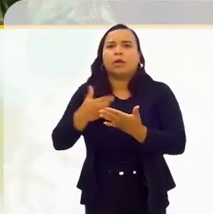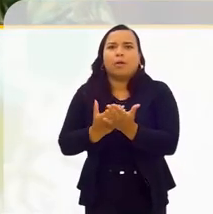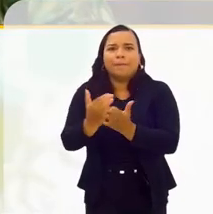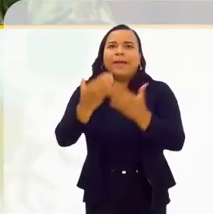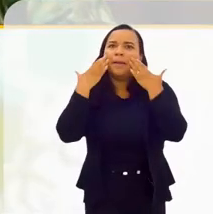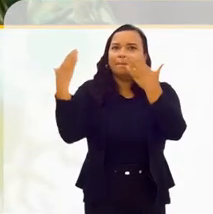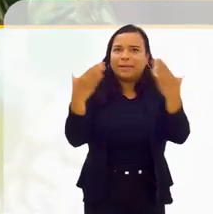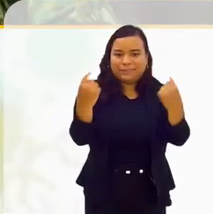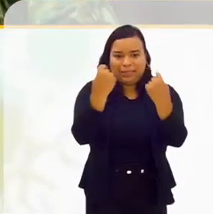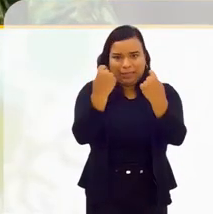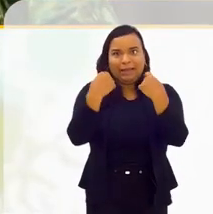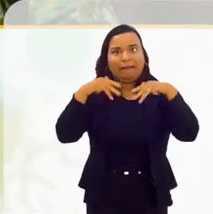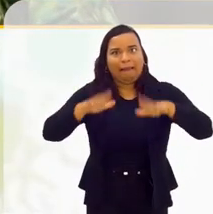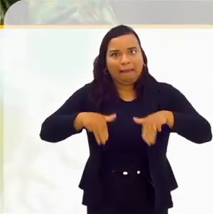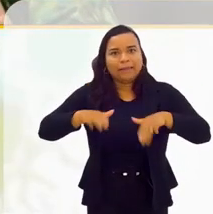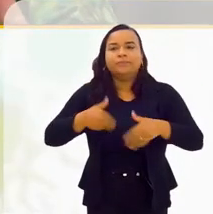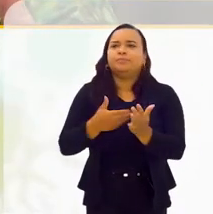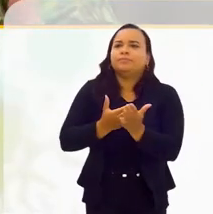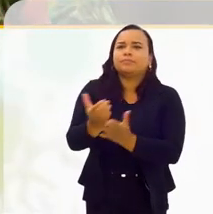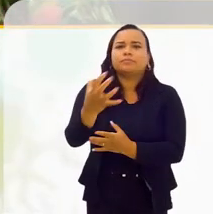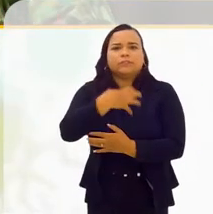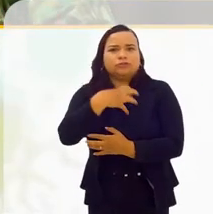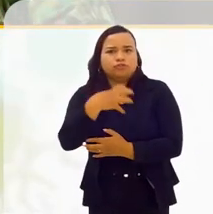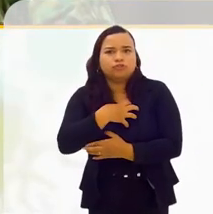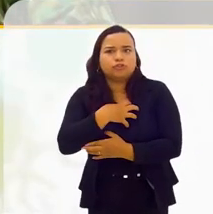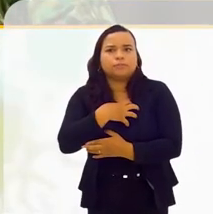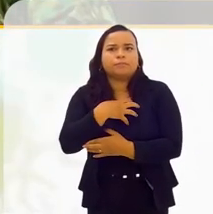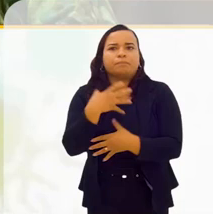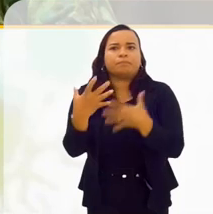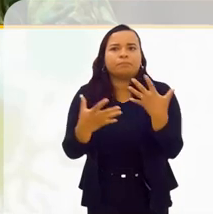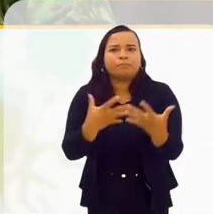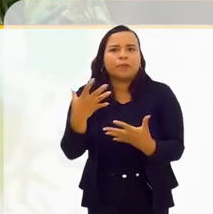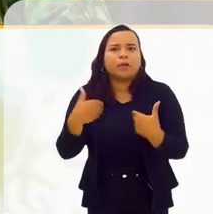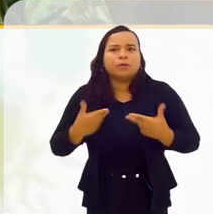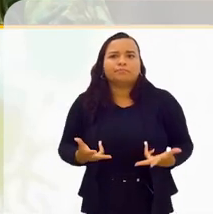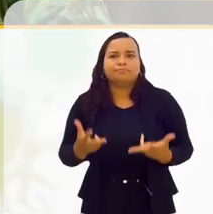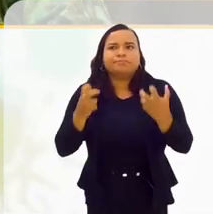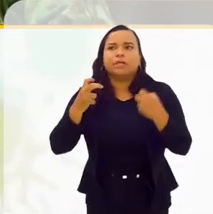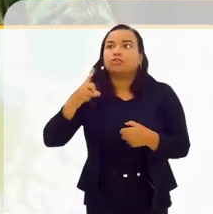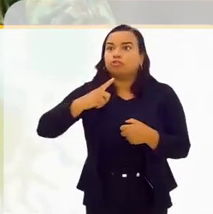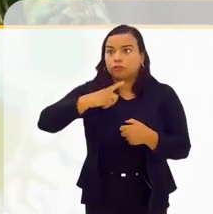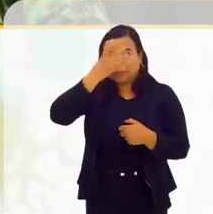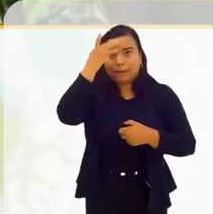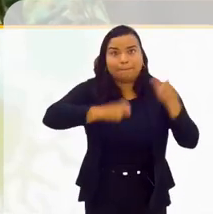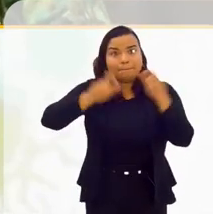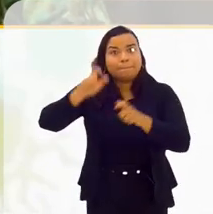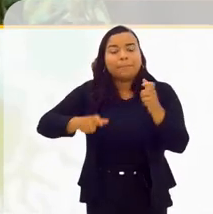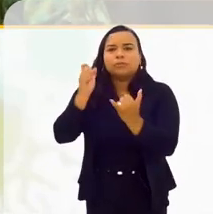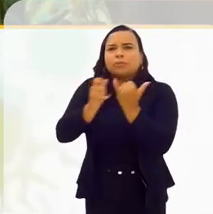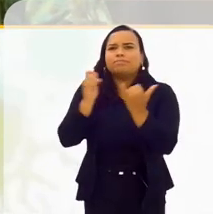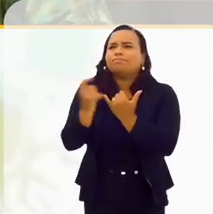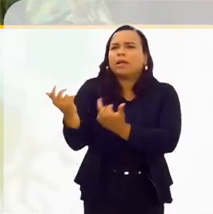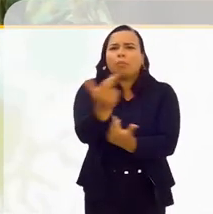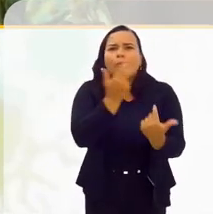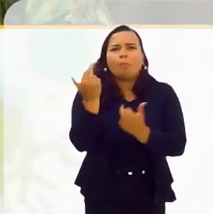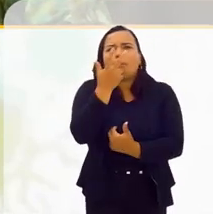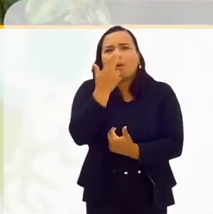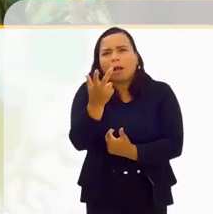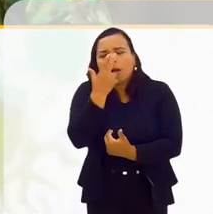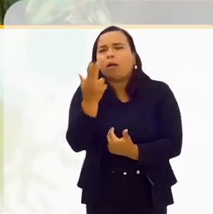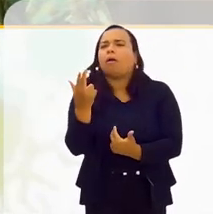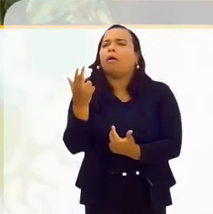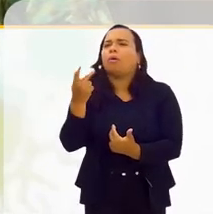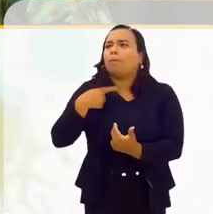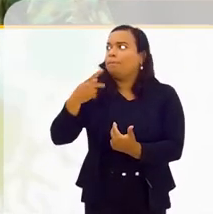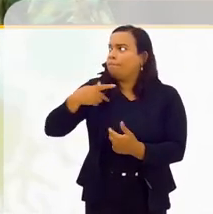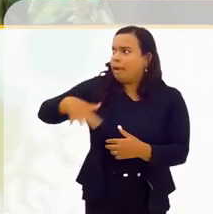problemas comecei a me apresentar comecei a me sentir ali eu vi que tinha pessoas parecidas comigo que eu